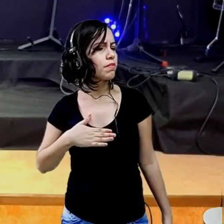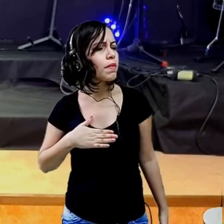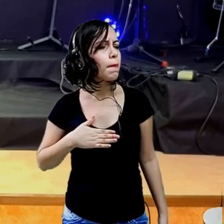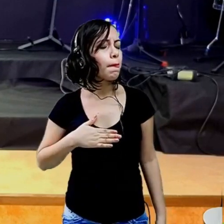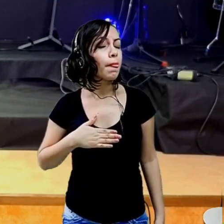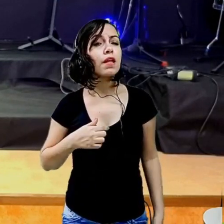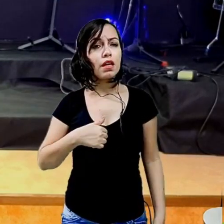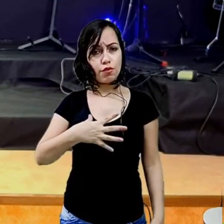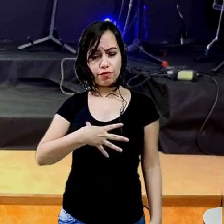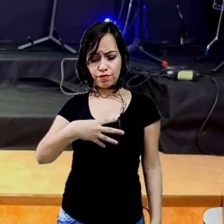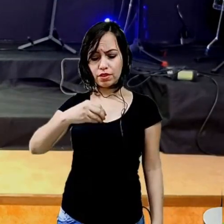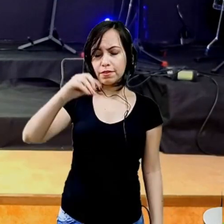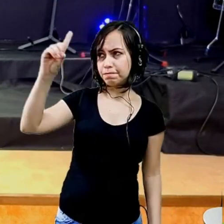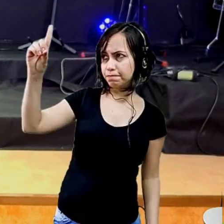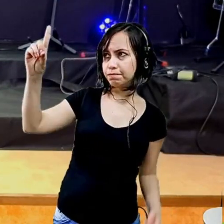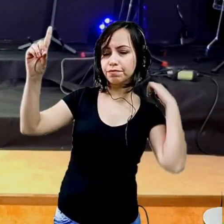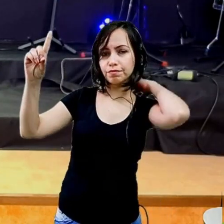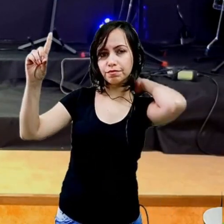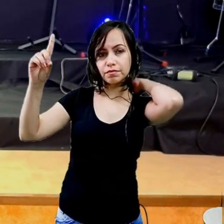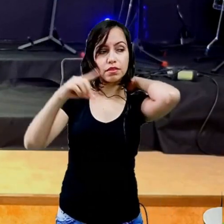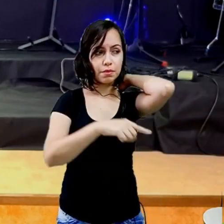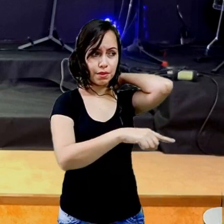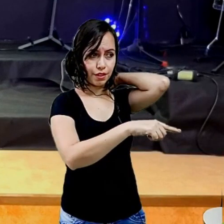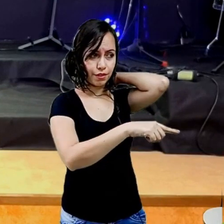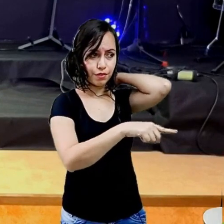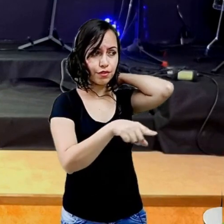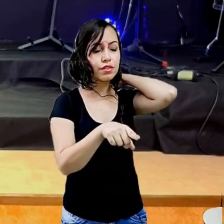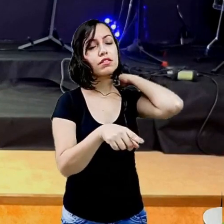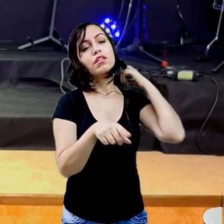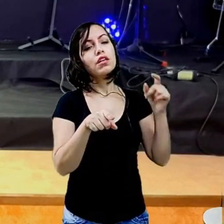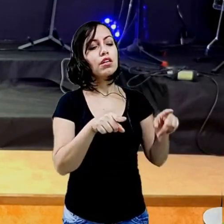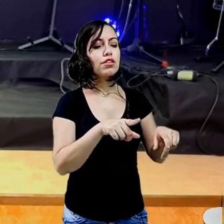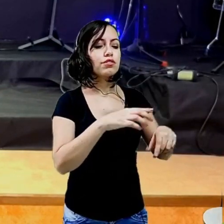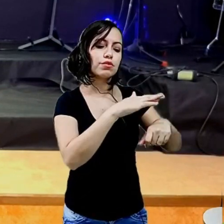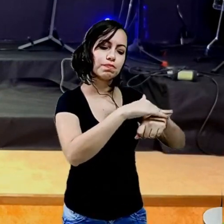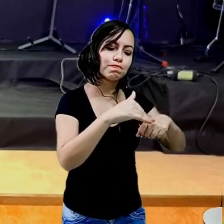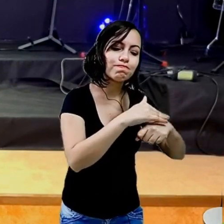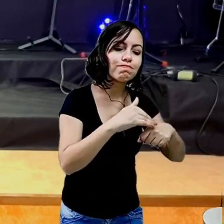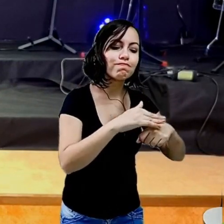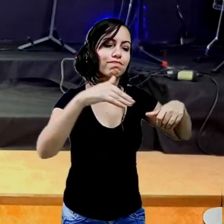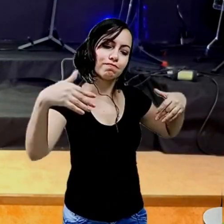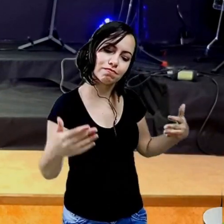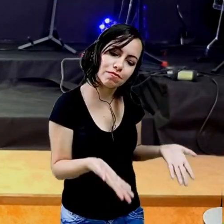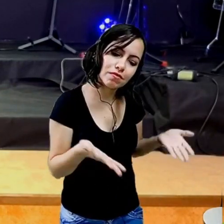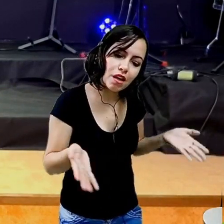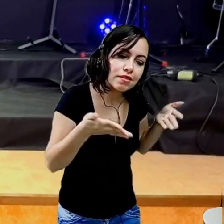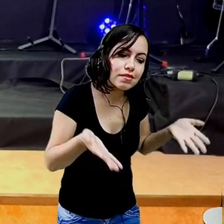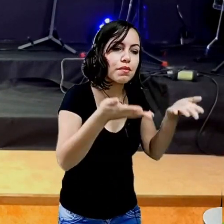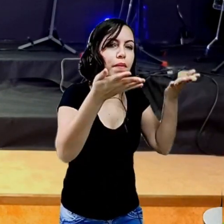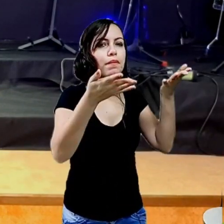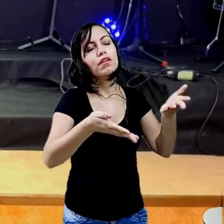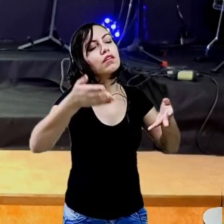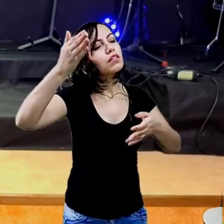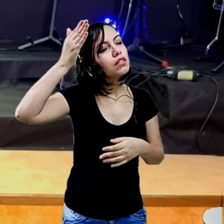de Deus, para que vocês sejam consolados, animados e entendam